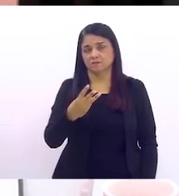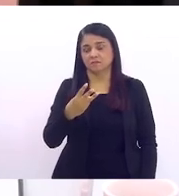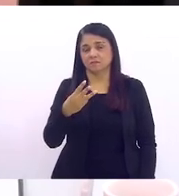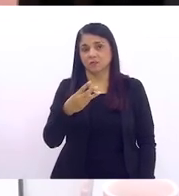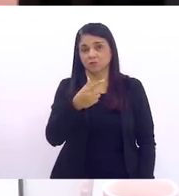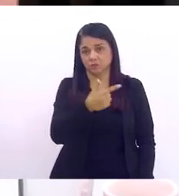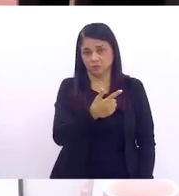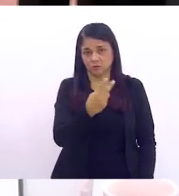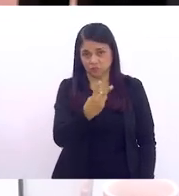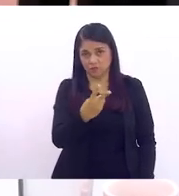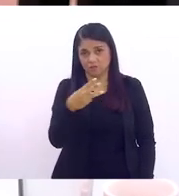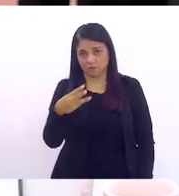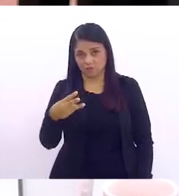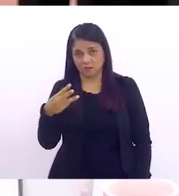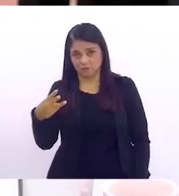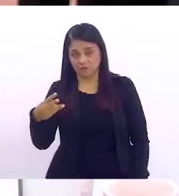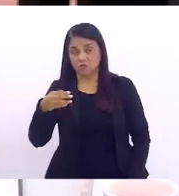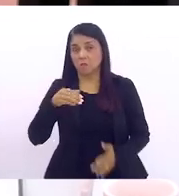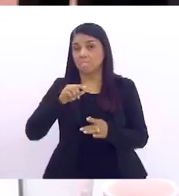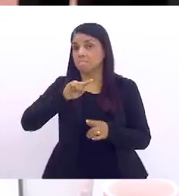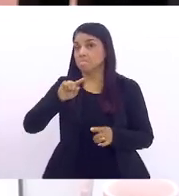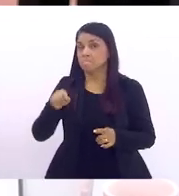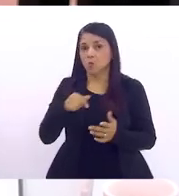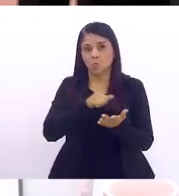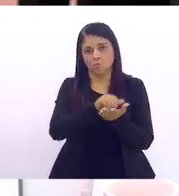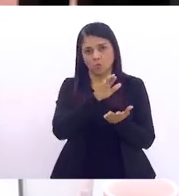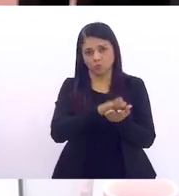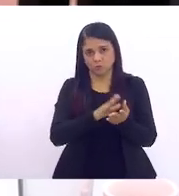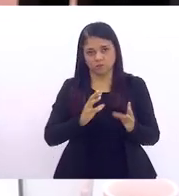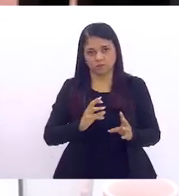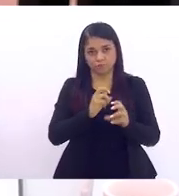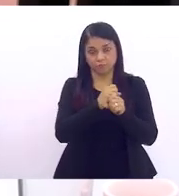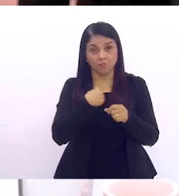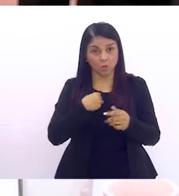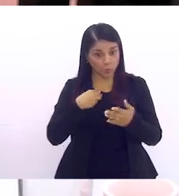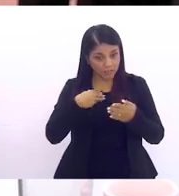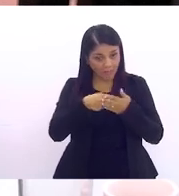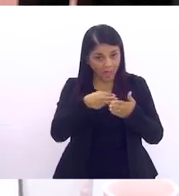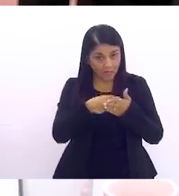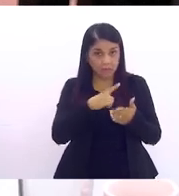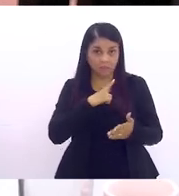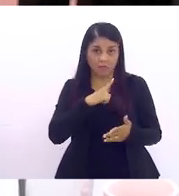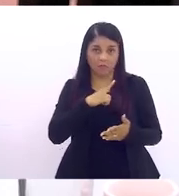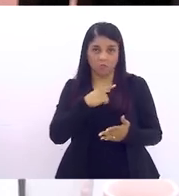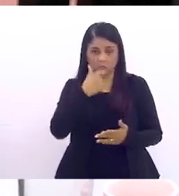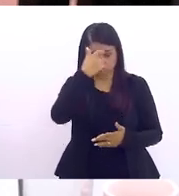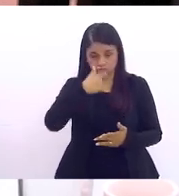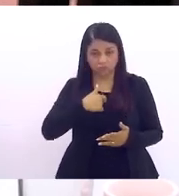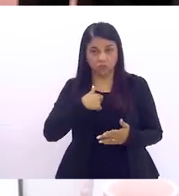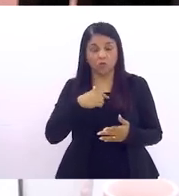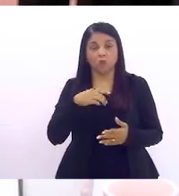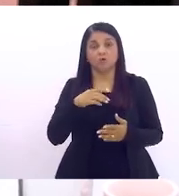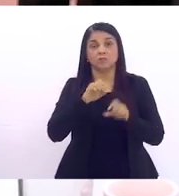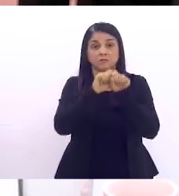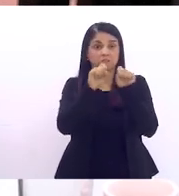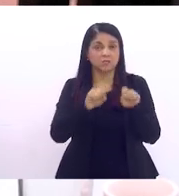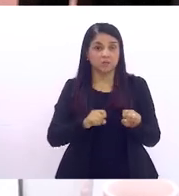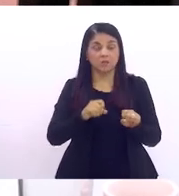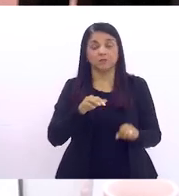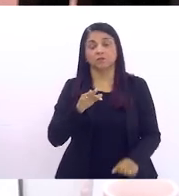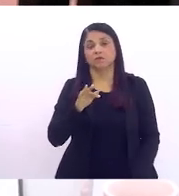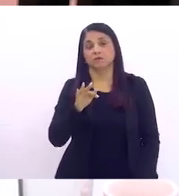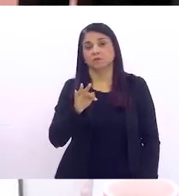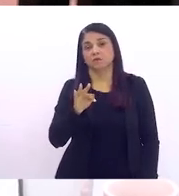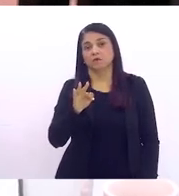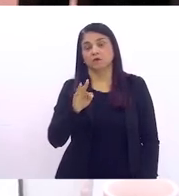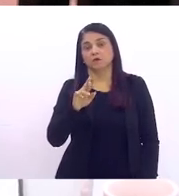ali direto toda vez eu tenho isso porque eu tenho tag mas o sistema da do free flow não tá lendo minha tag não